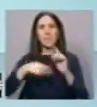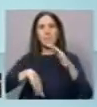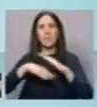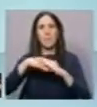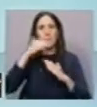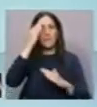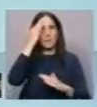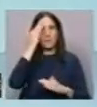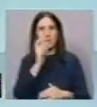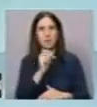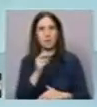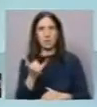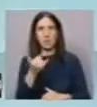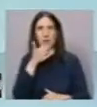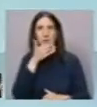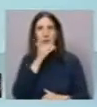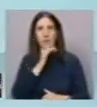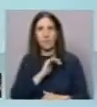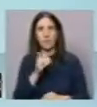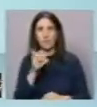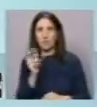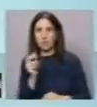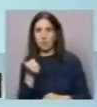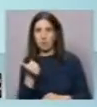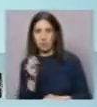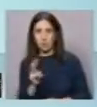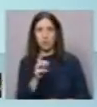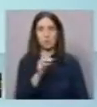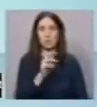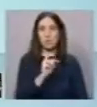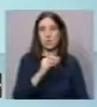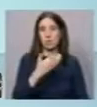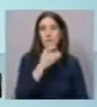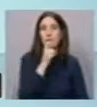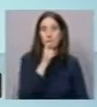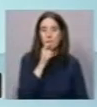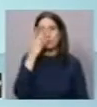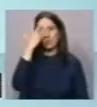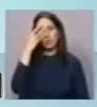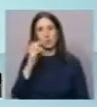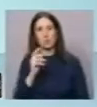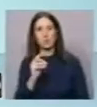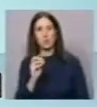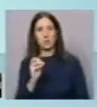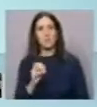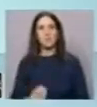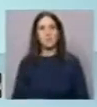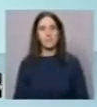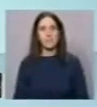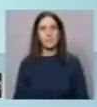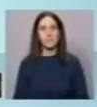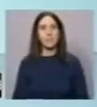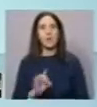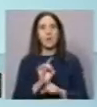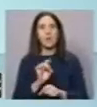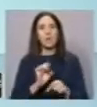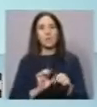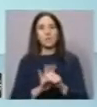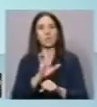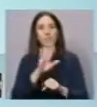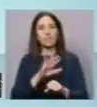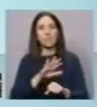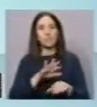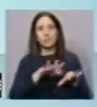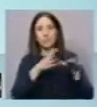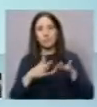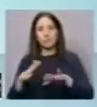previstas de 32 graus para Évora e Beja, 31 para Faro e 30 para Setúbal. Para a costa ocidental, a agitação marítima será de noroeste